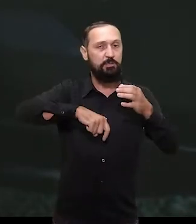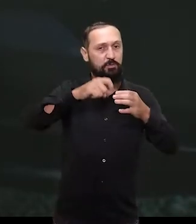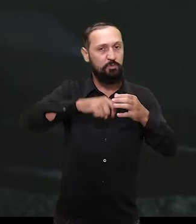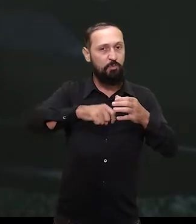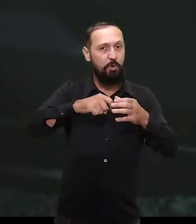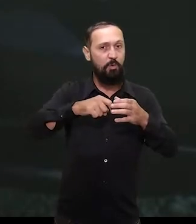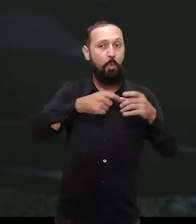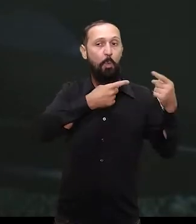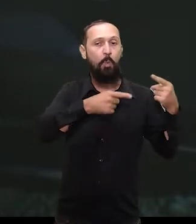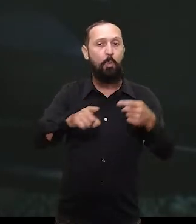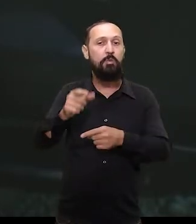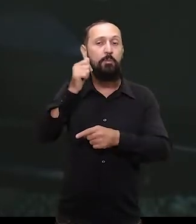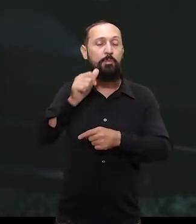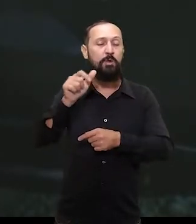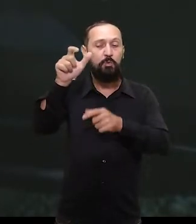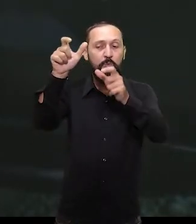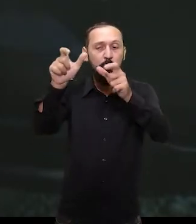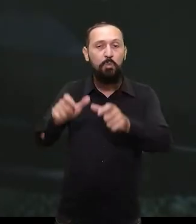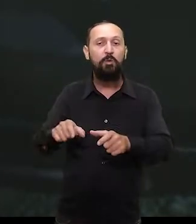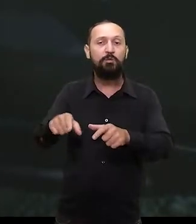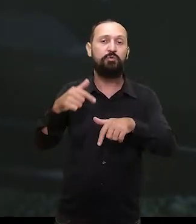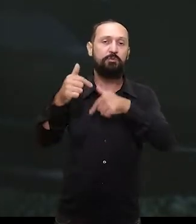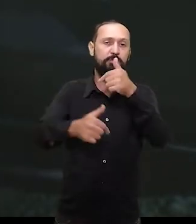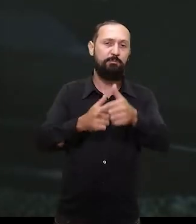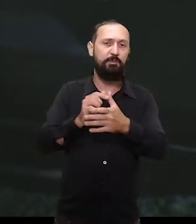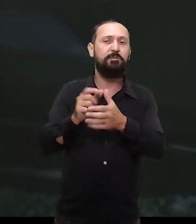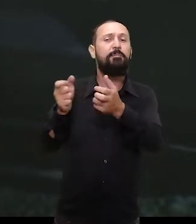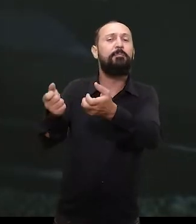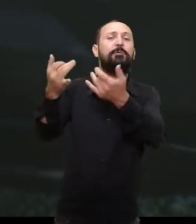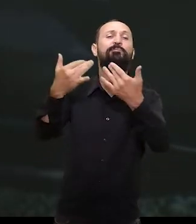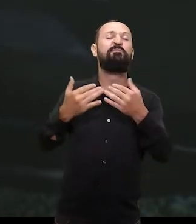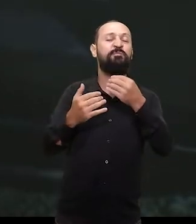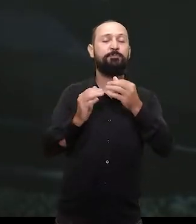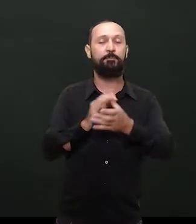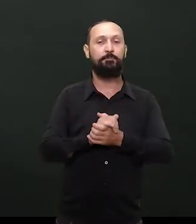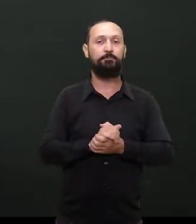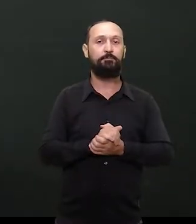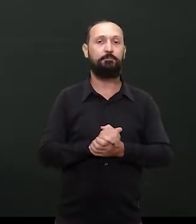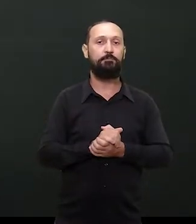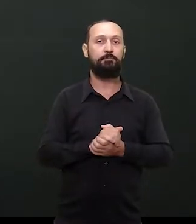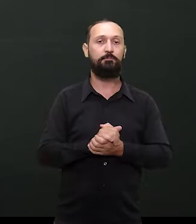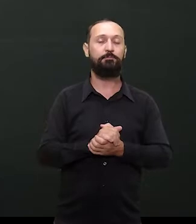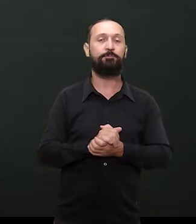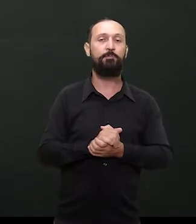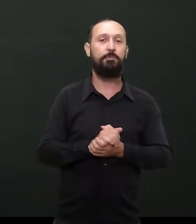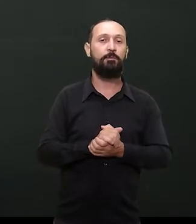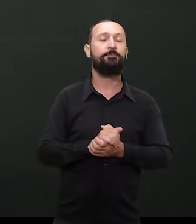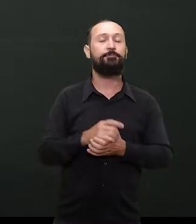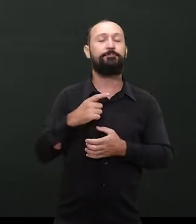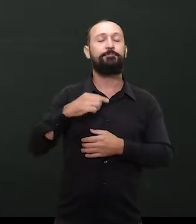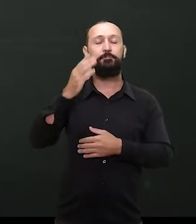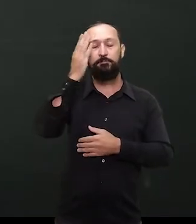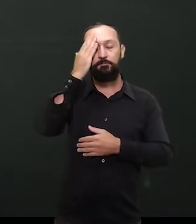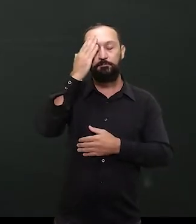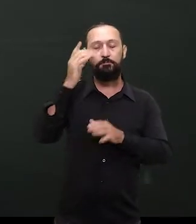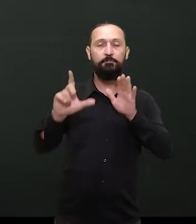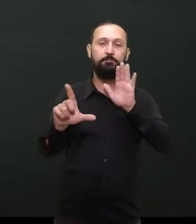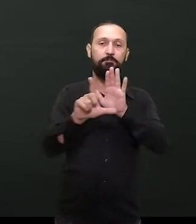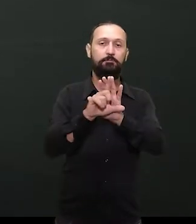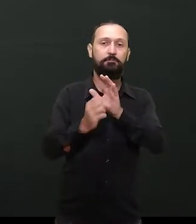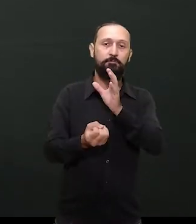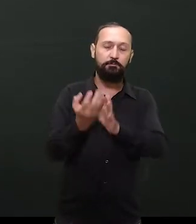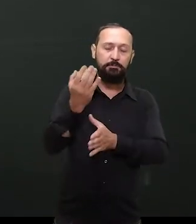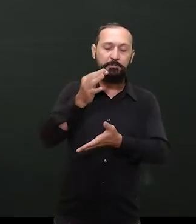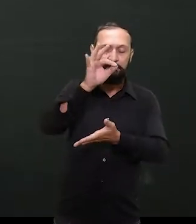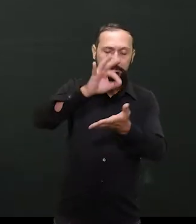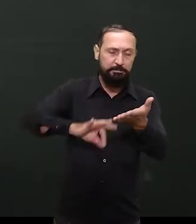no ambiente de trabalho que que a senhora pode falar sobre isso é tivemos conhecimento dessa nova